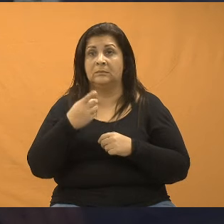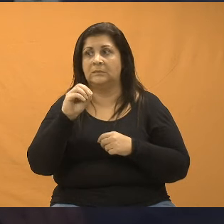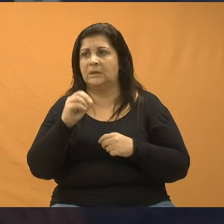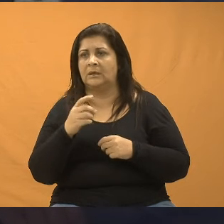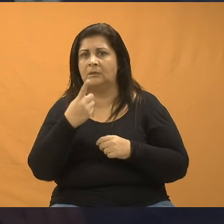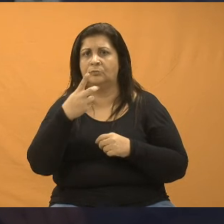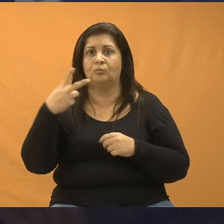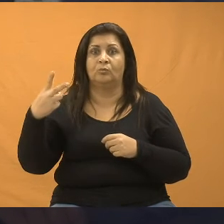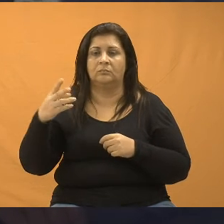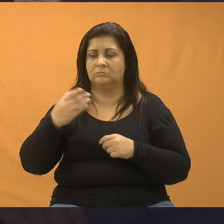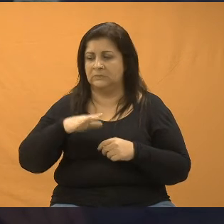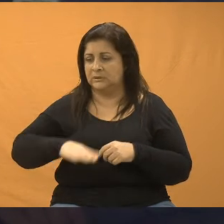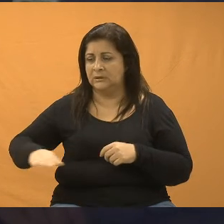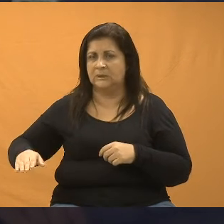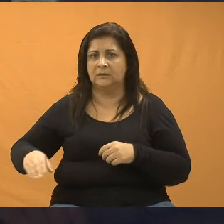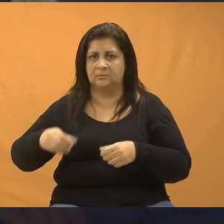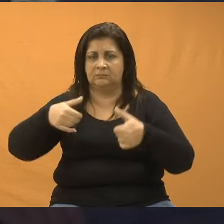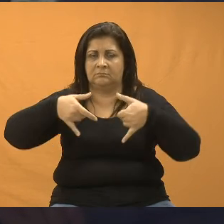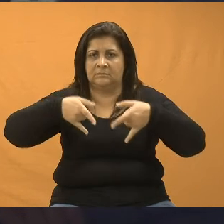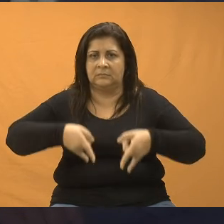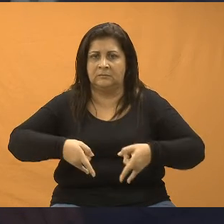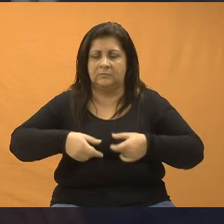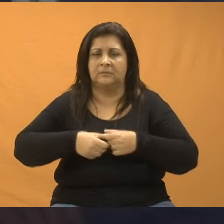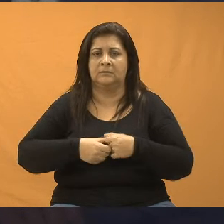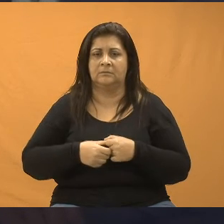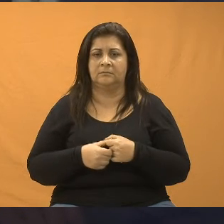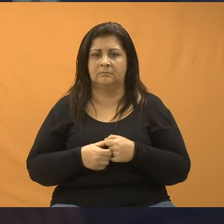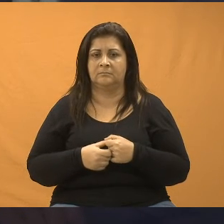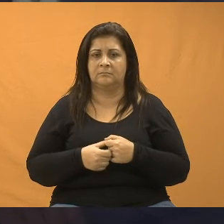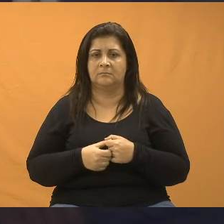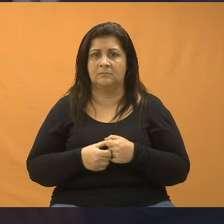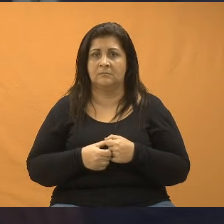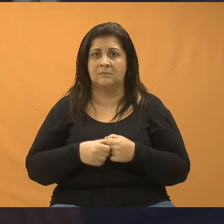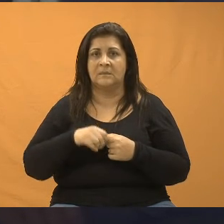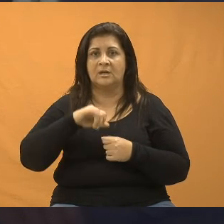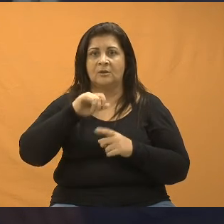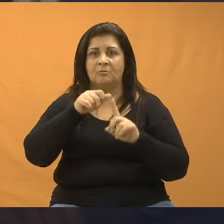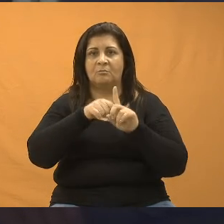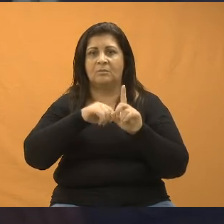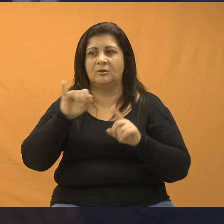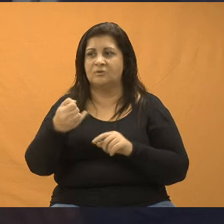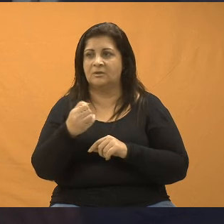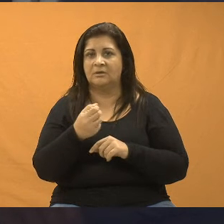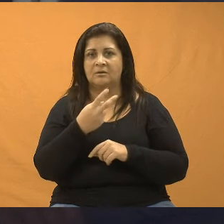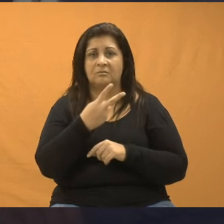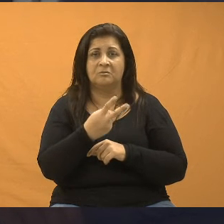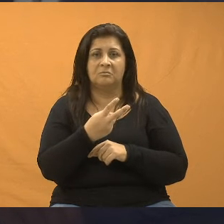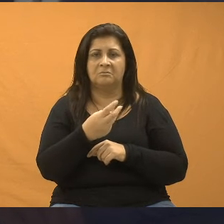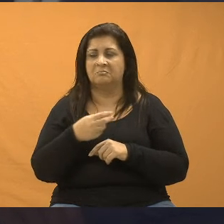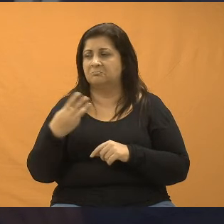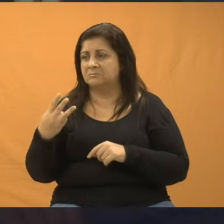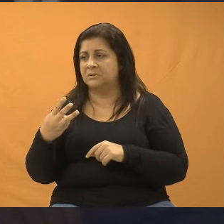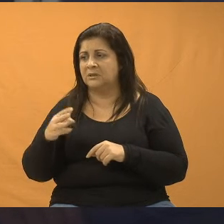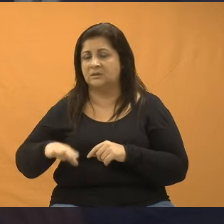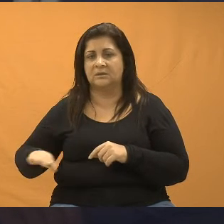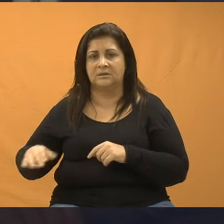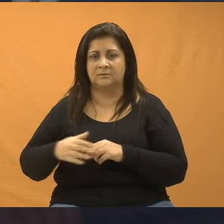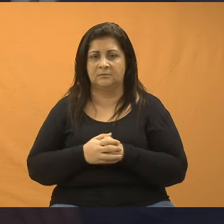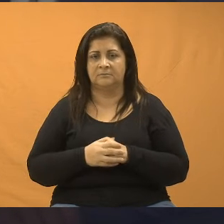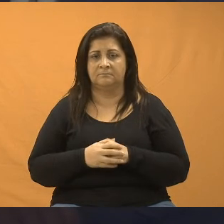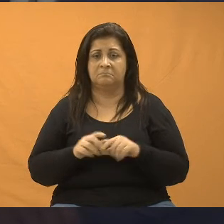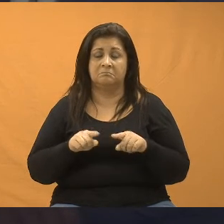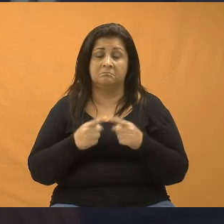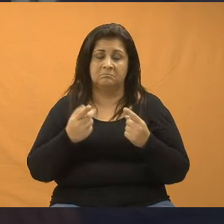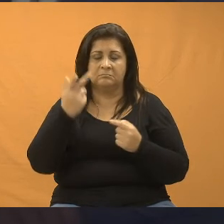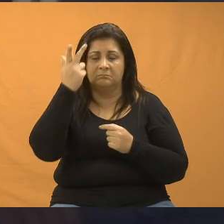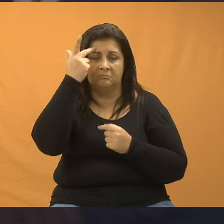crianças internadas. Mas se vocês fossem em janeiro, tinha 2, 3, vocês iam até querer me mandar embora, porque eu não trabalho, não tinha nada. Mas isso é